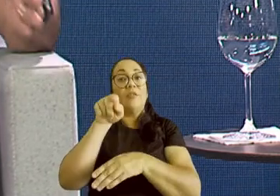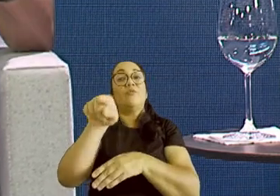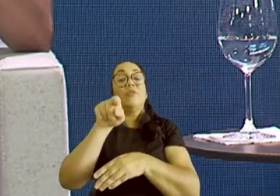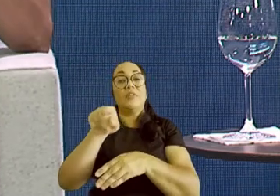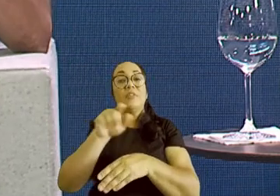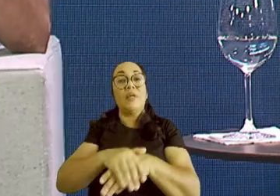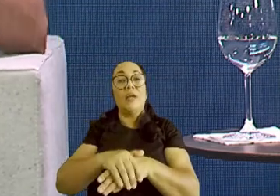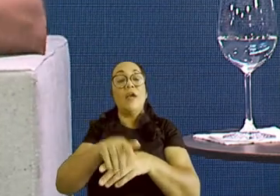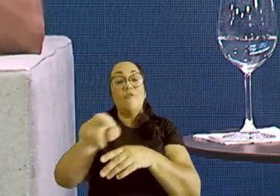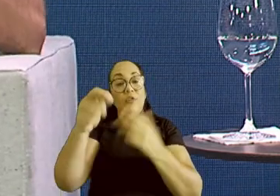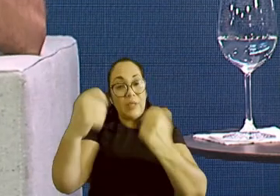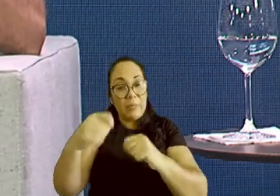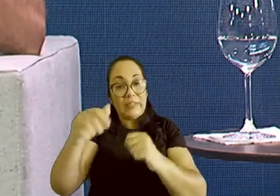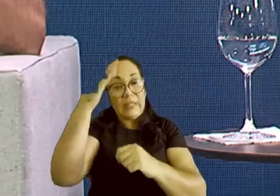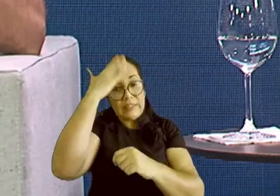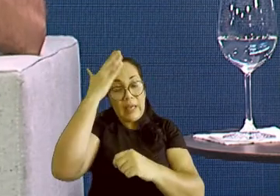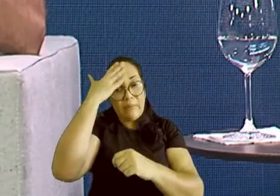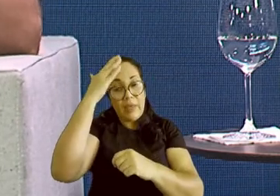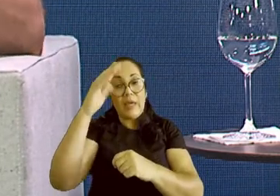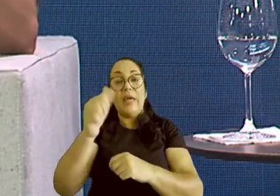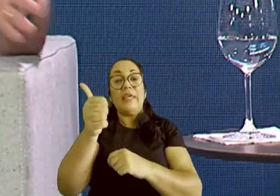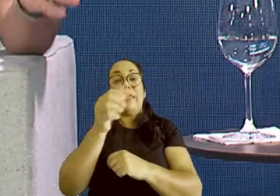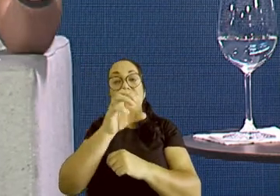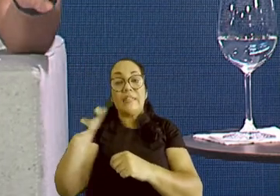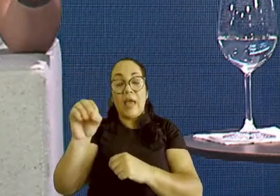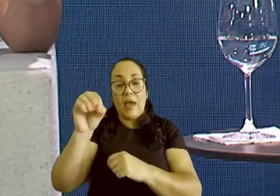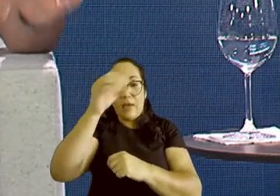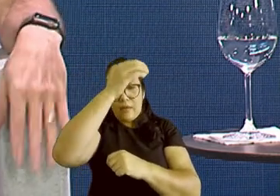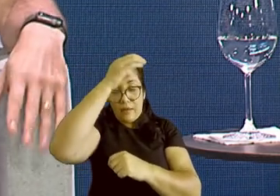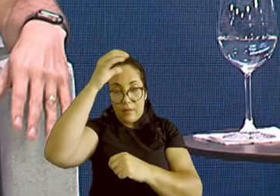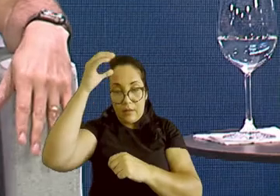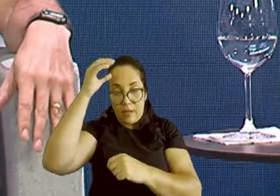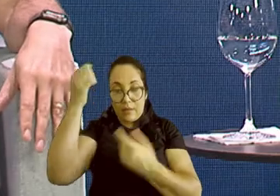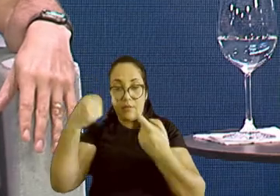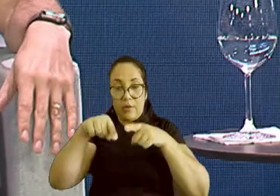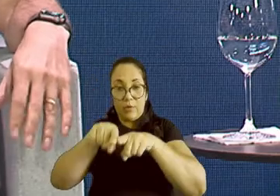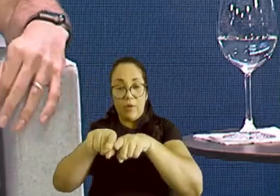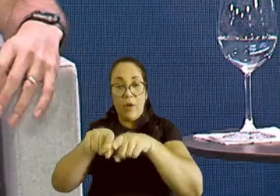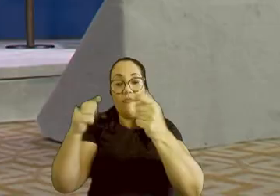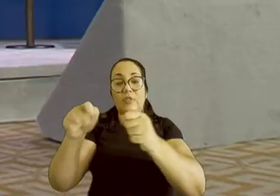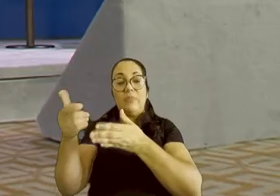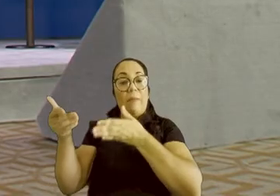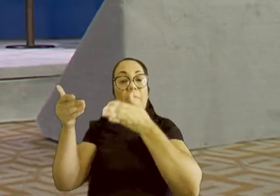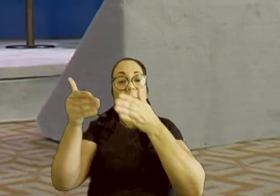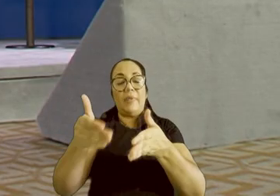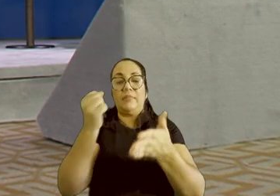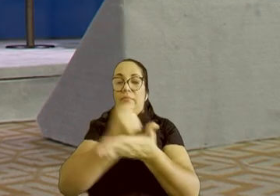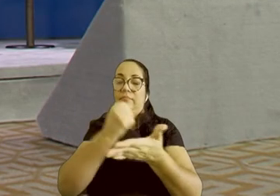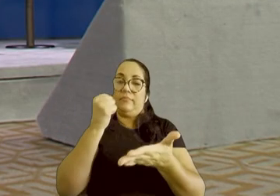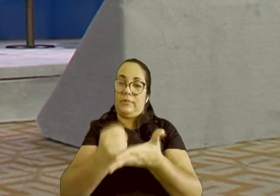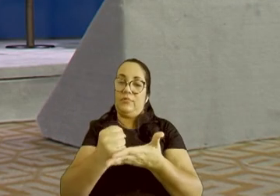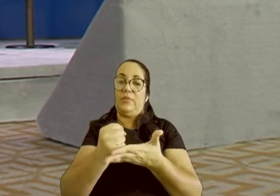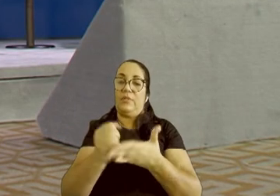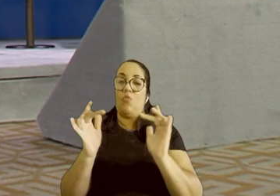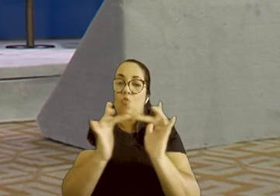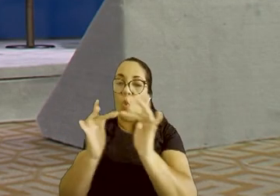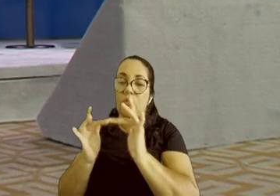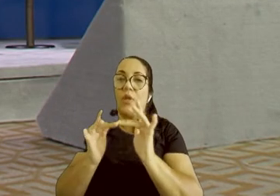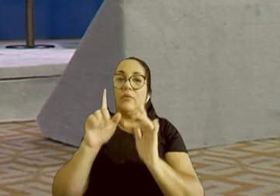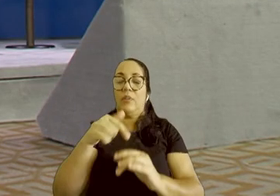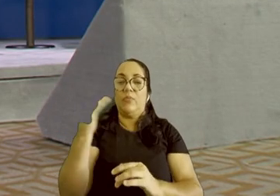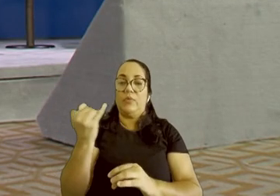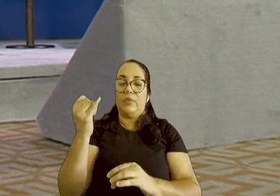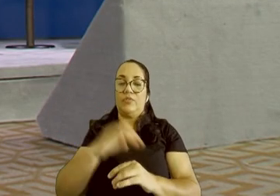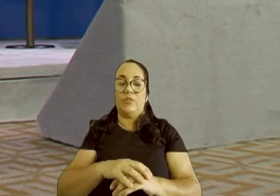colaboradores fatalmente são os mais importantes colaboradores de uma companhia e é o que faz a cultura da companhia Exatamente